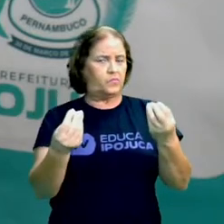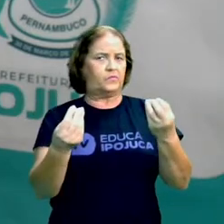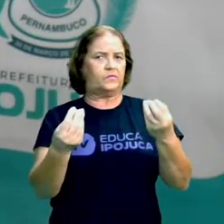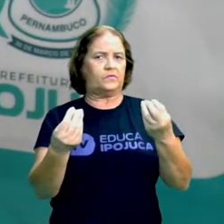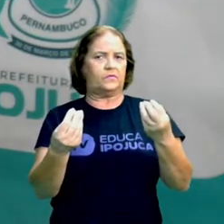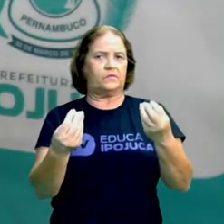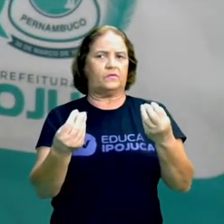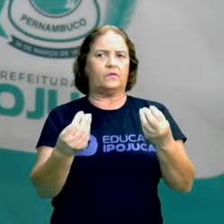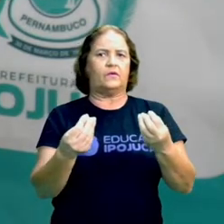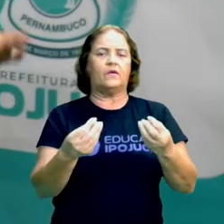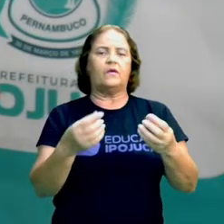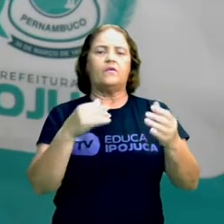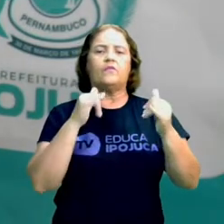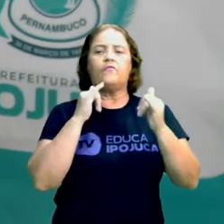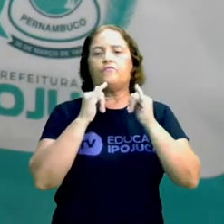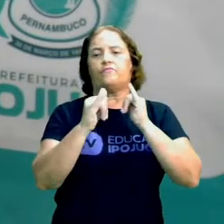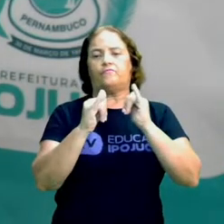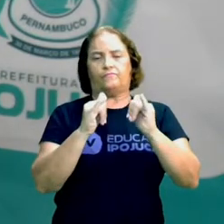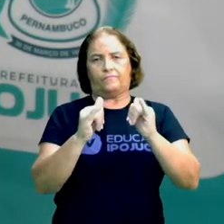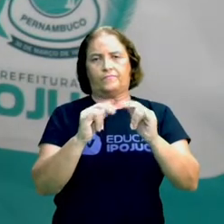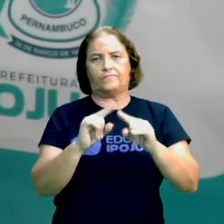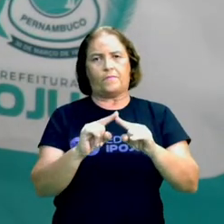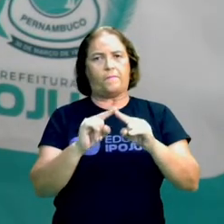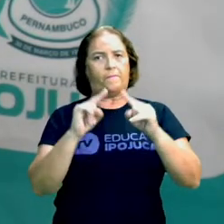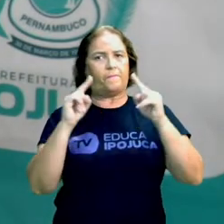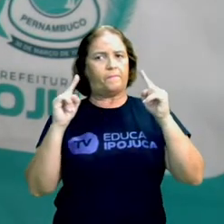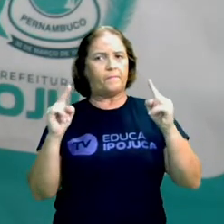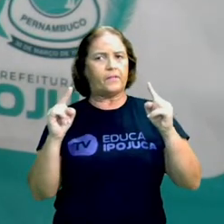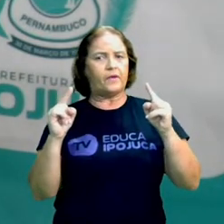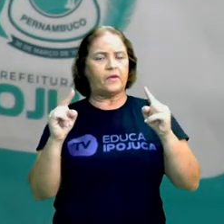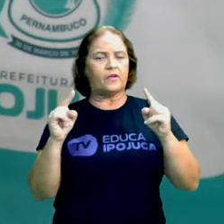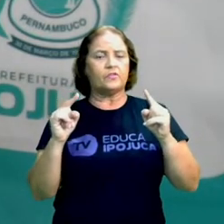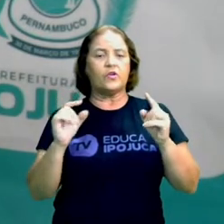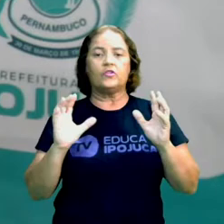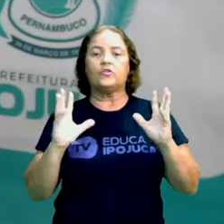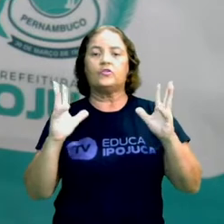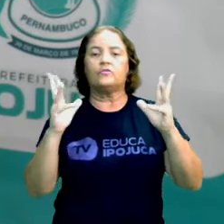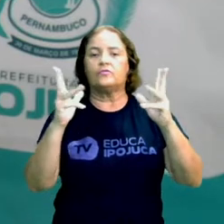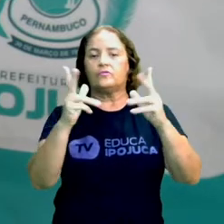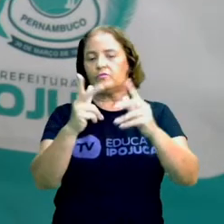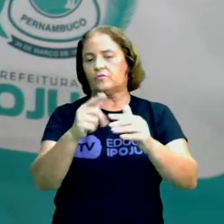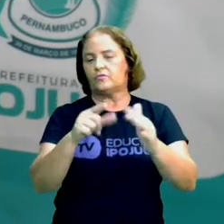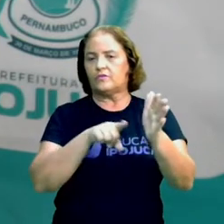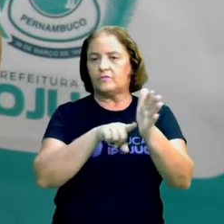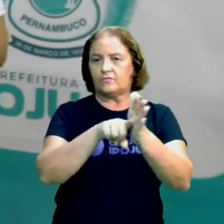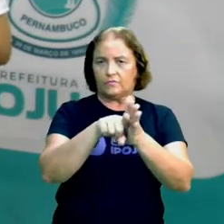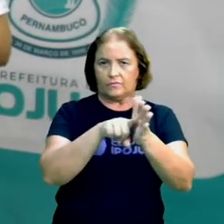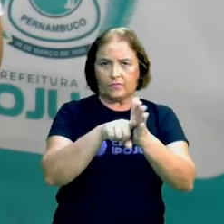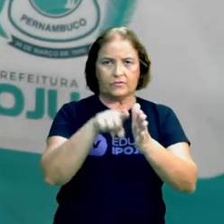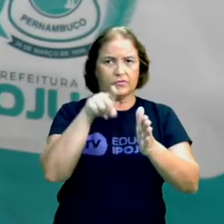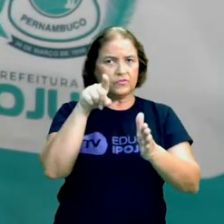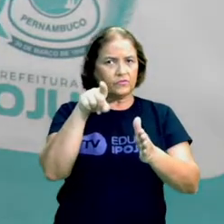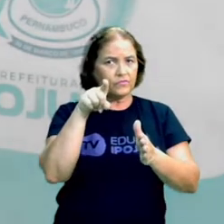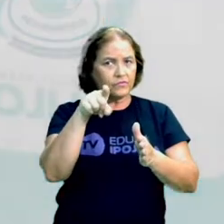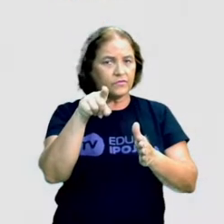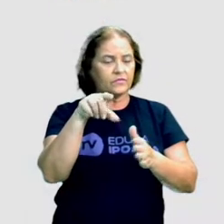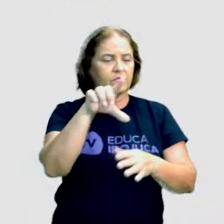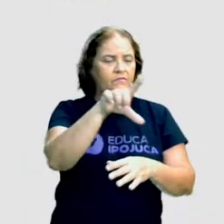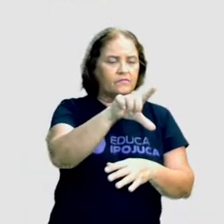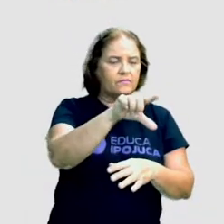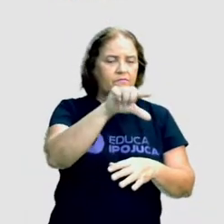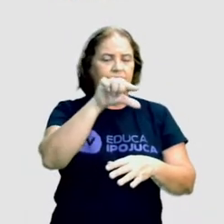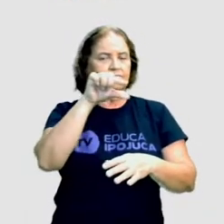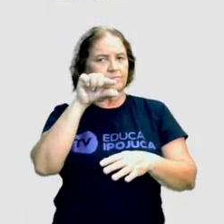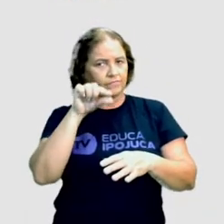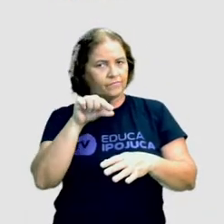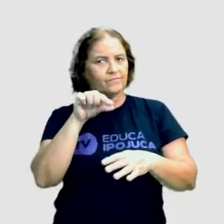centenas, né, de informações. Porém, entre essas informações, vocês vão selecionar,